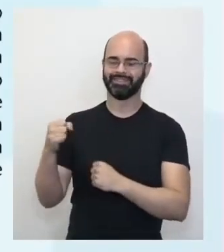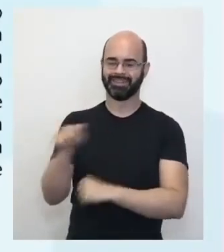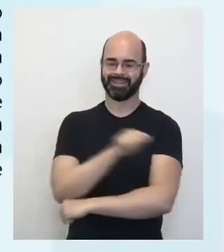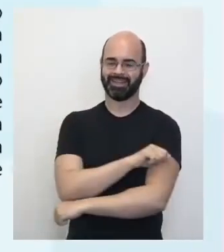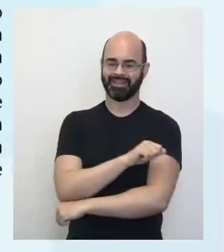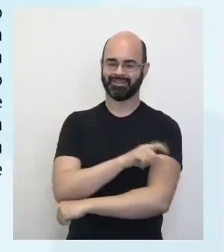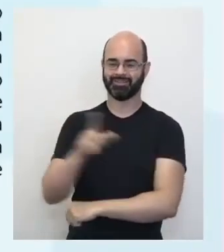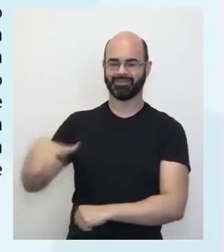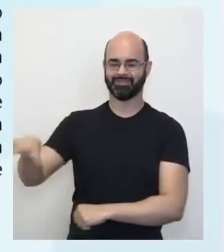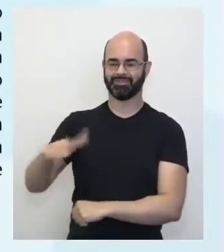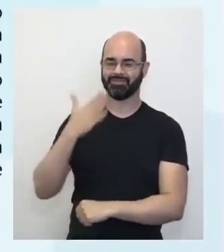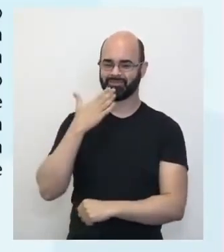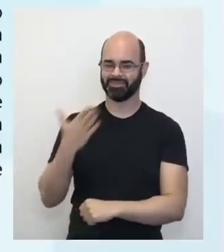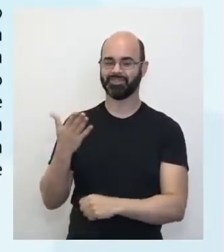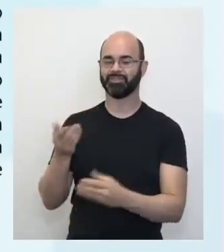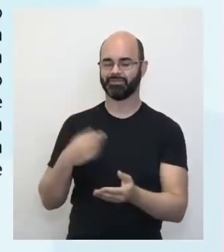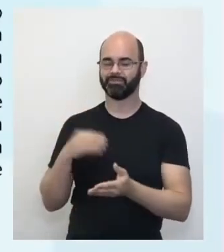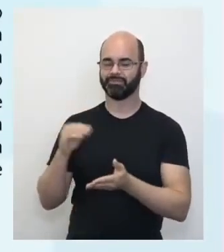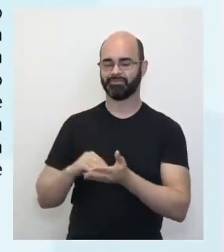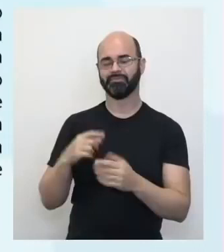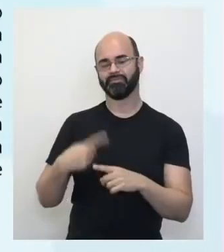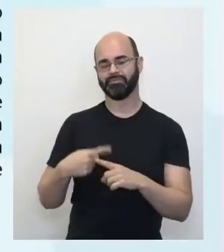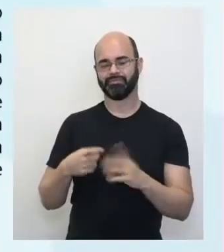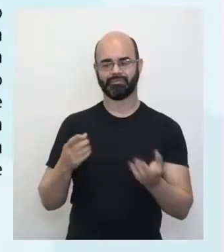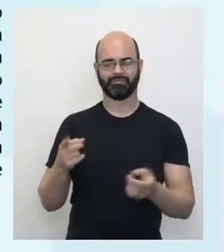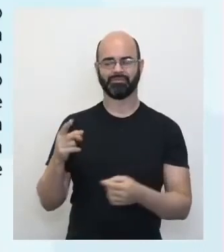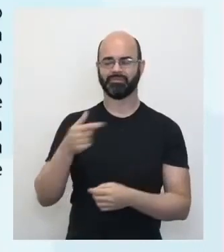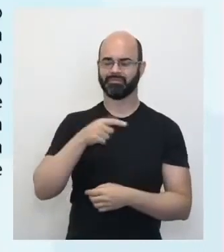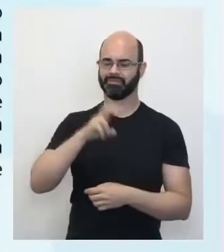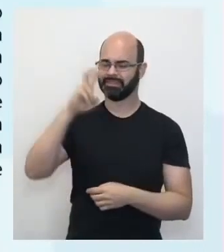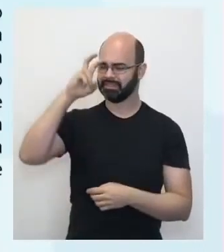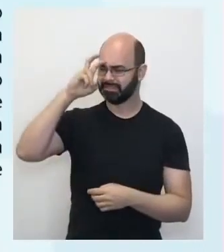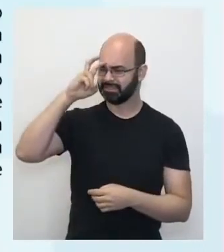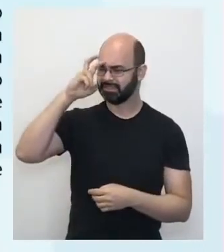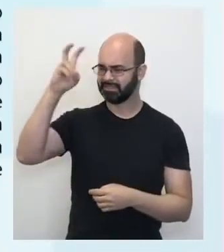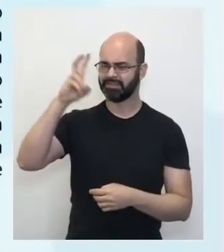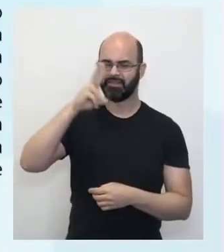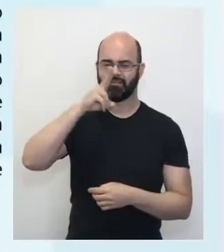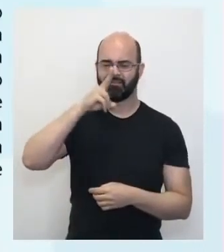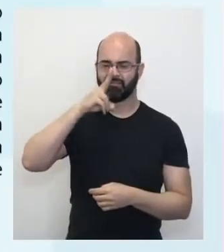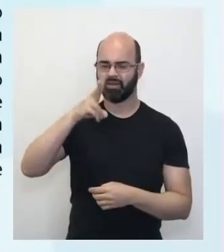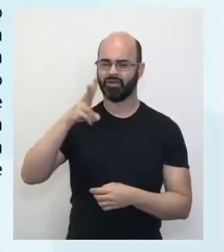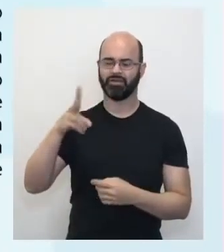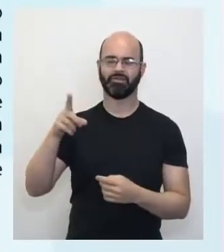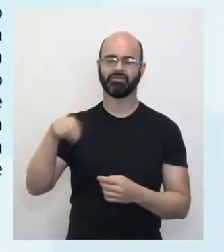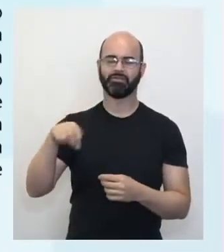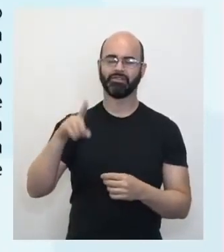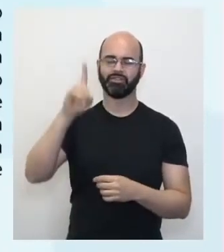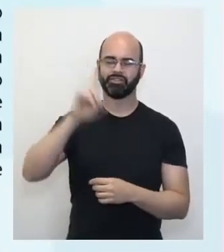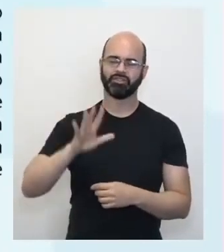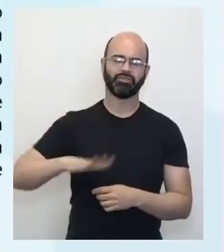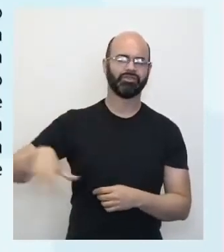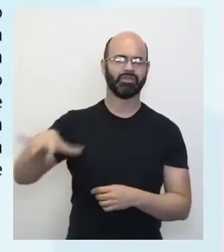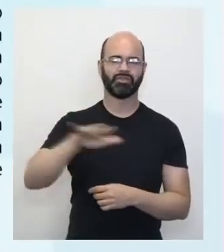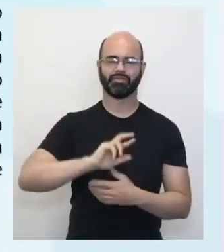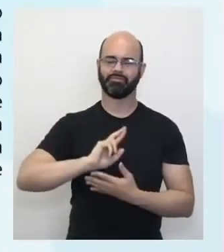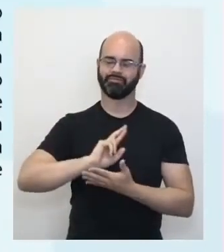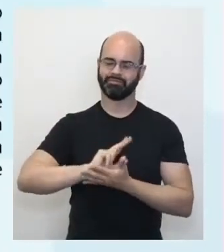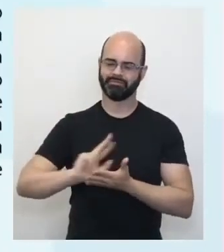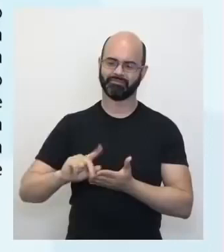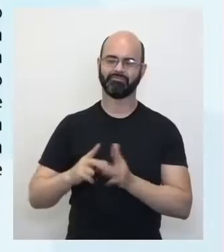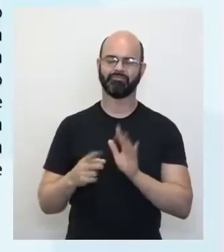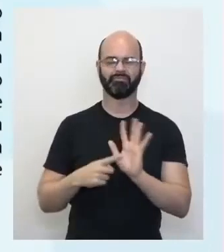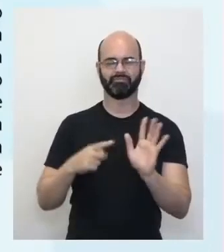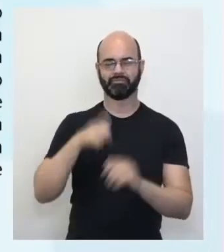alunos, sobretudo pelo intelectual ímpar, uma figura que representava todo o universo de direitos, declarou a